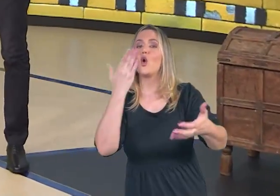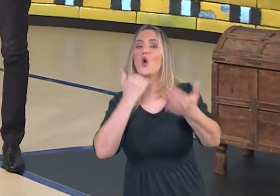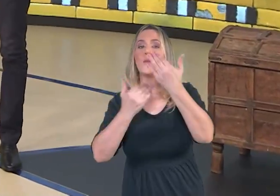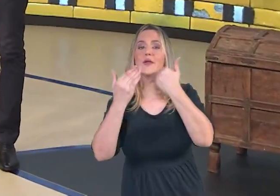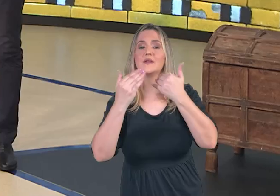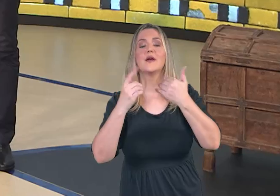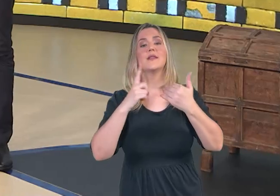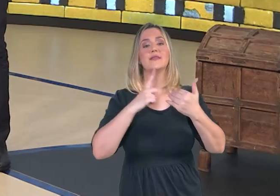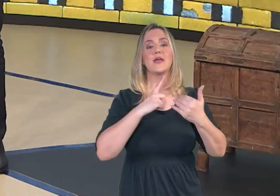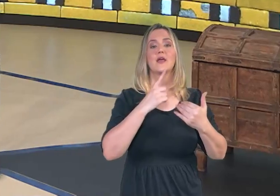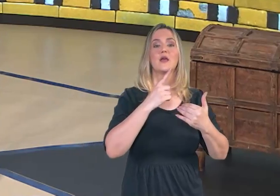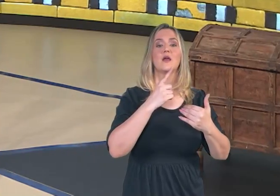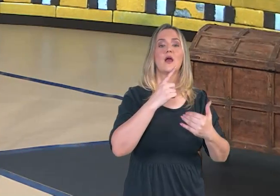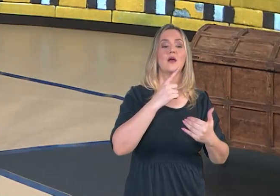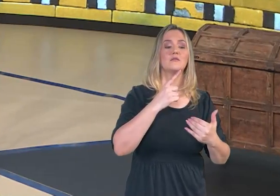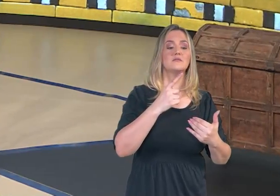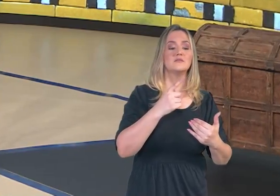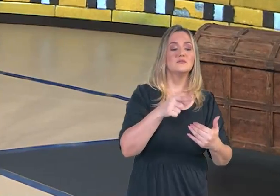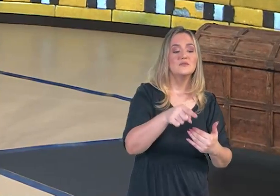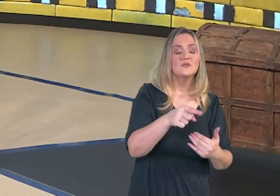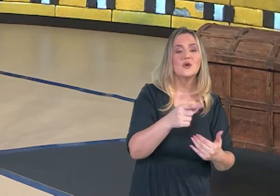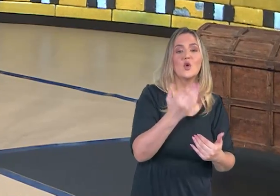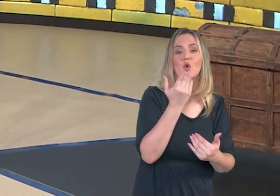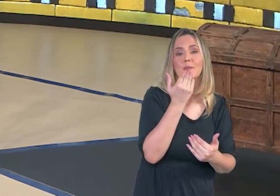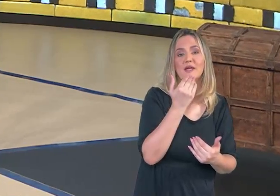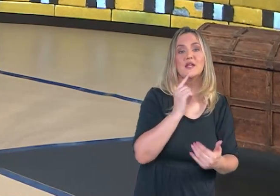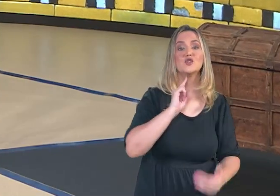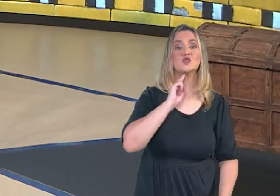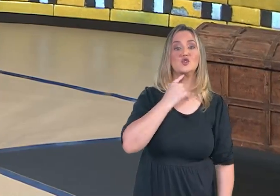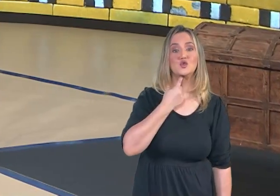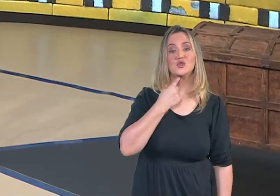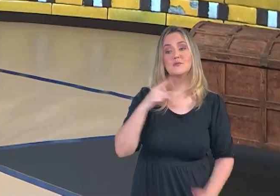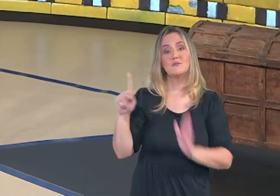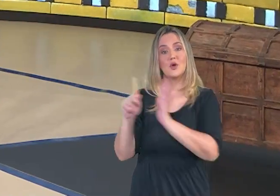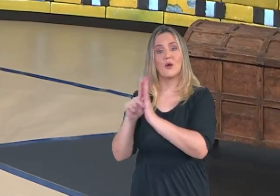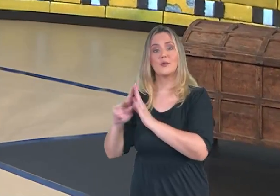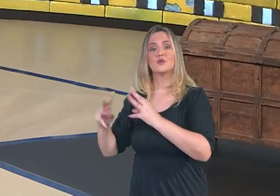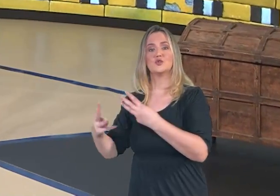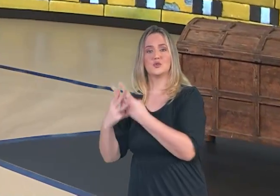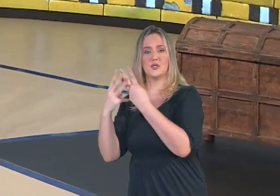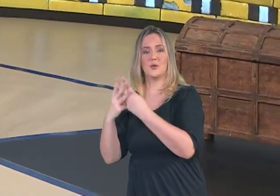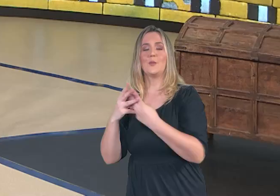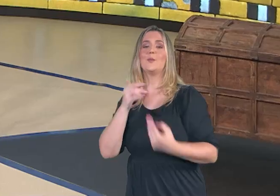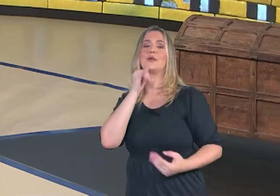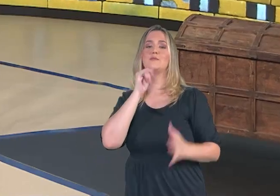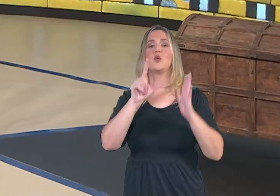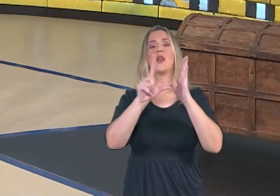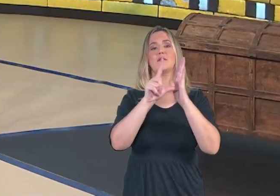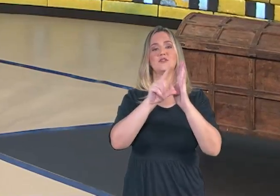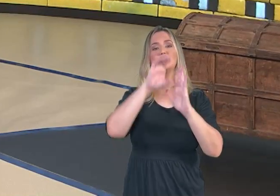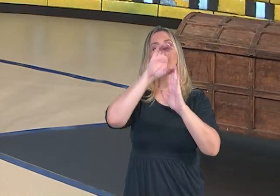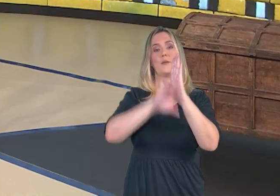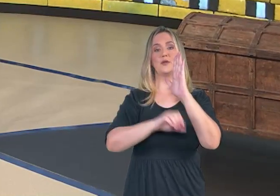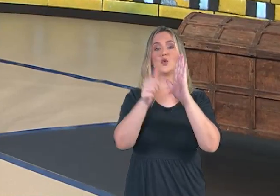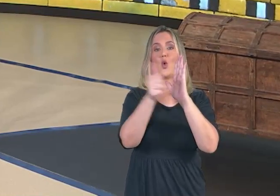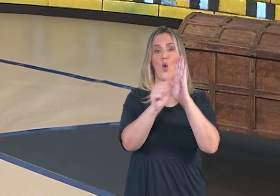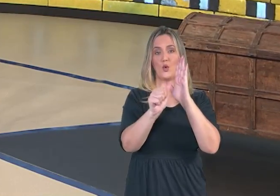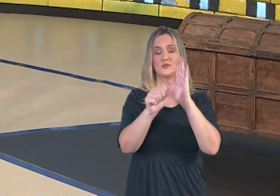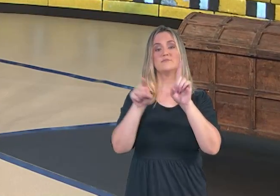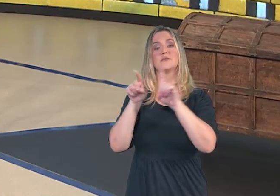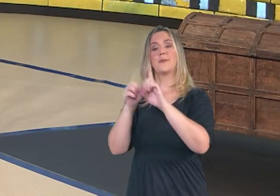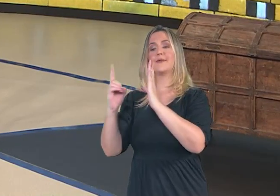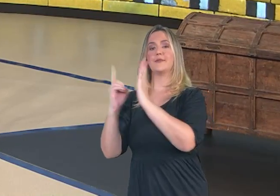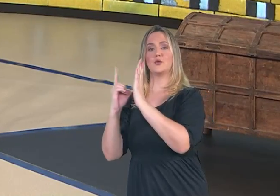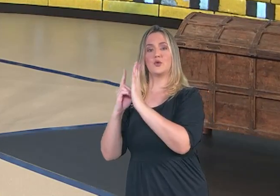tenha como alimento algum tipo de comida impura para os judeus. Você pode ver isso na sua Bíblia aí, em Levítico capítulo 11